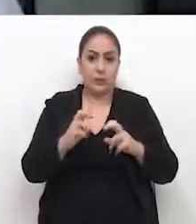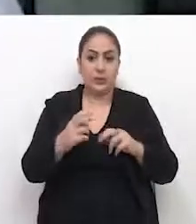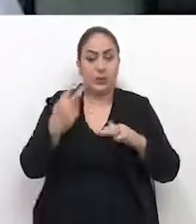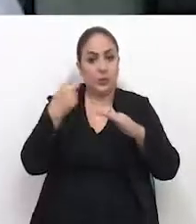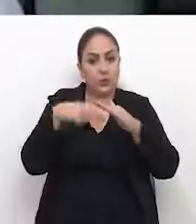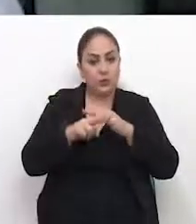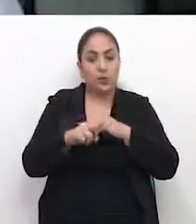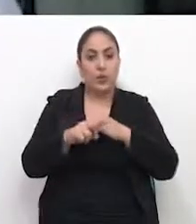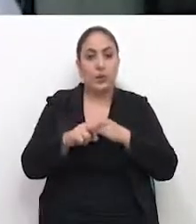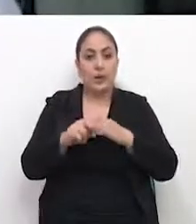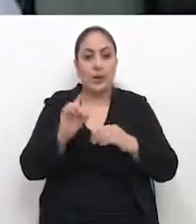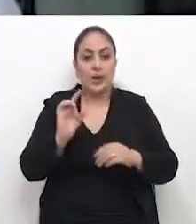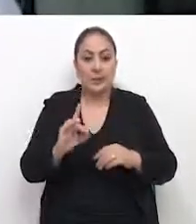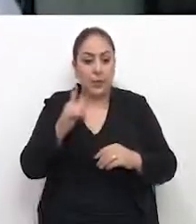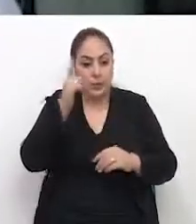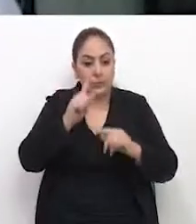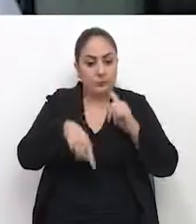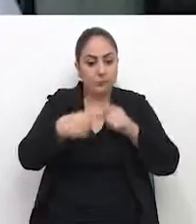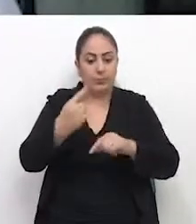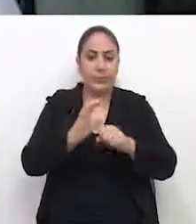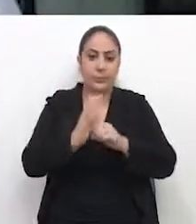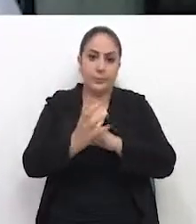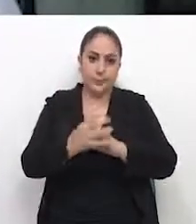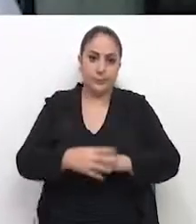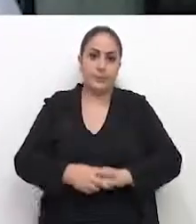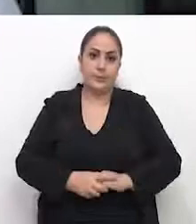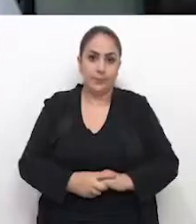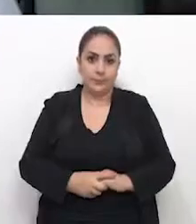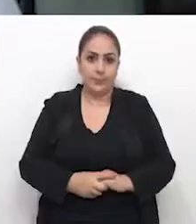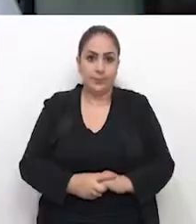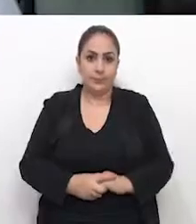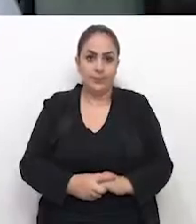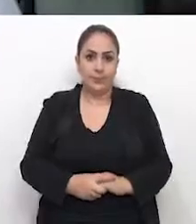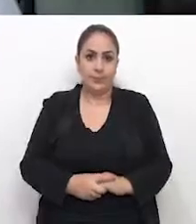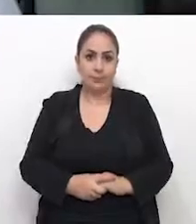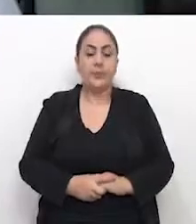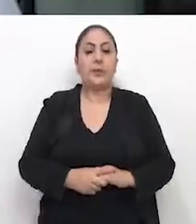tema ideológico o enfrentamento a uma pandemia.